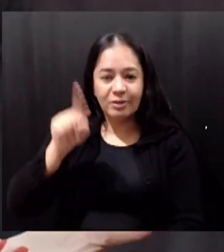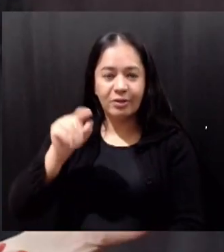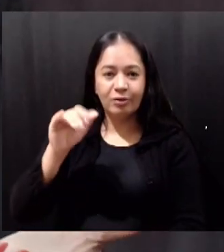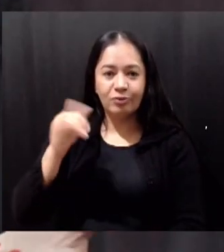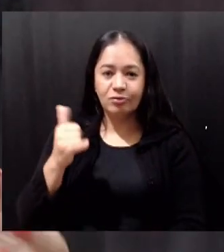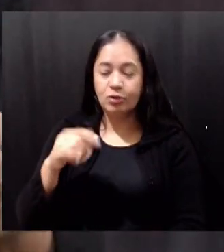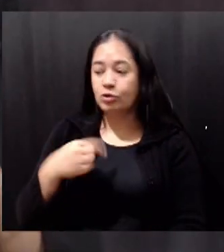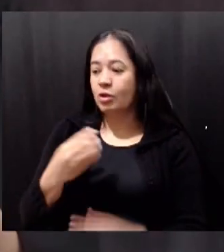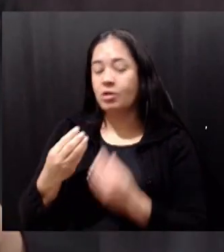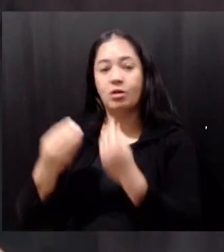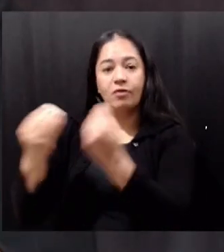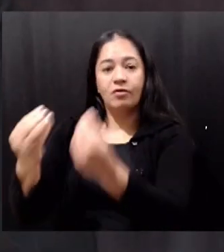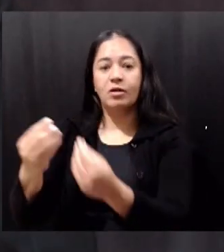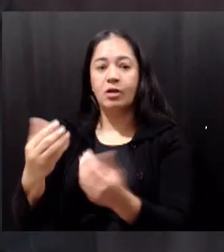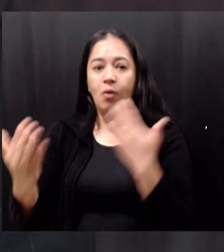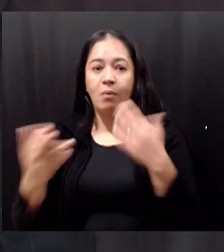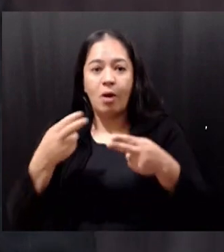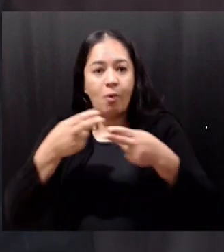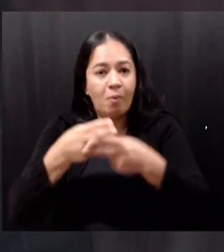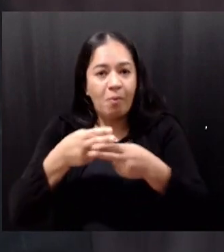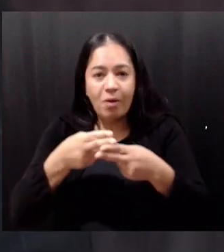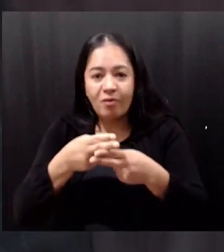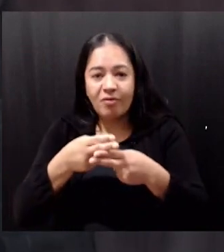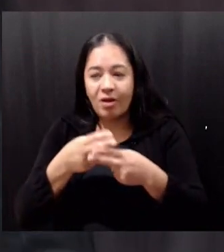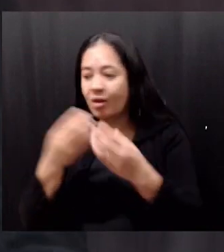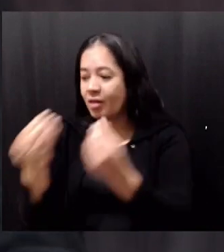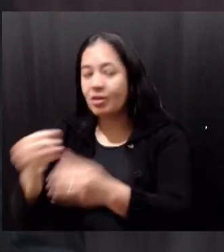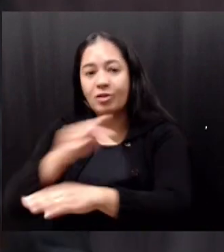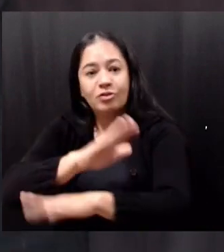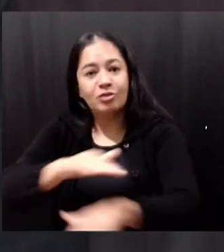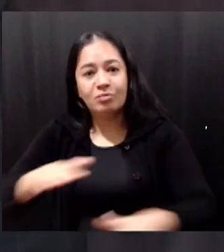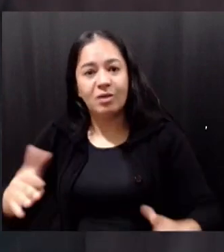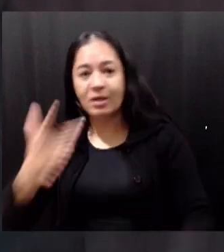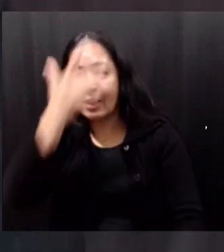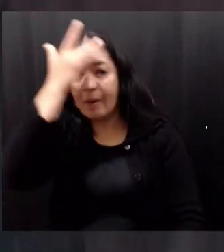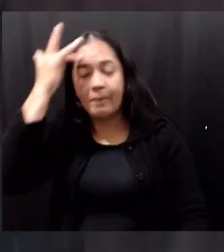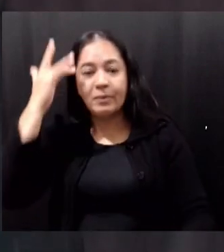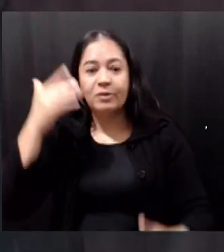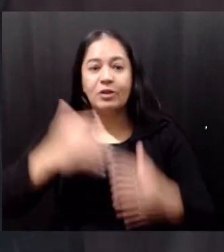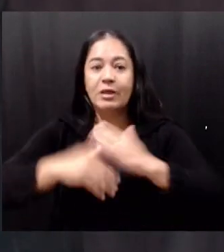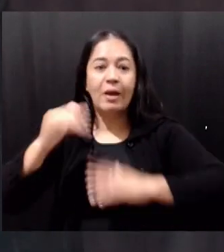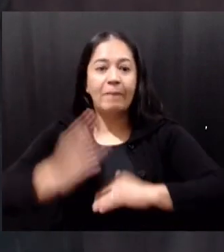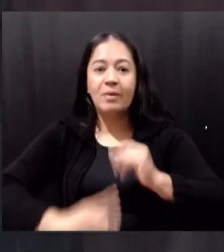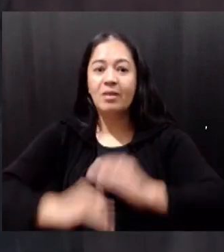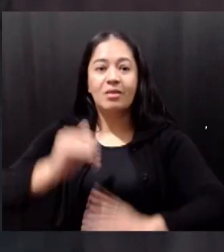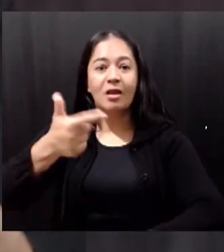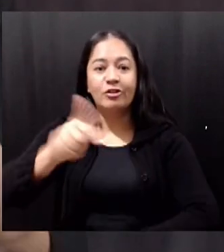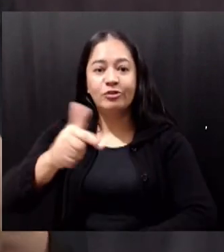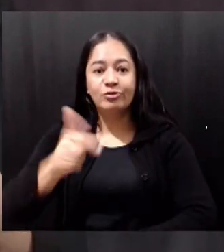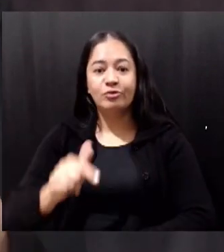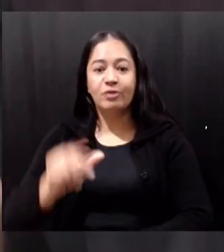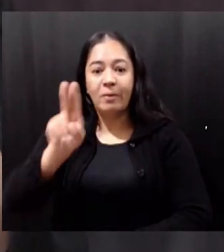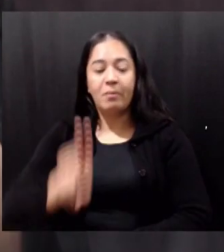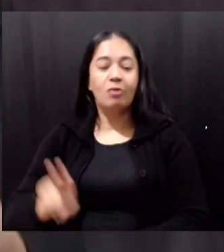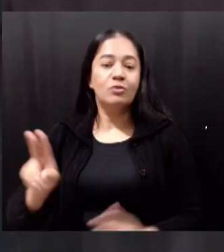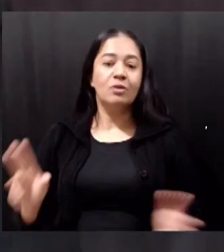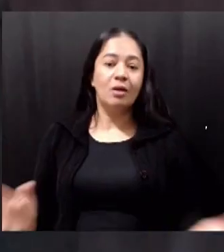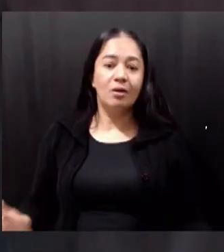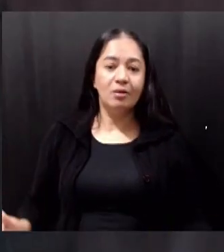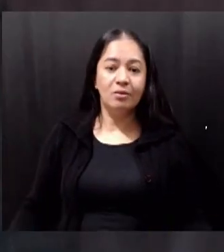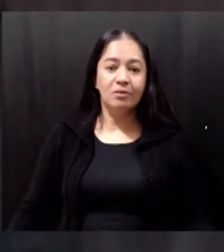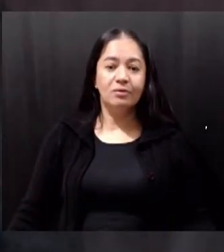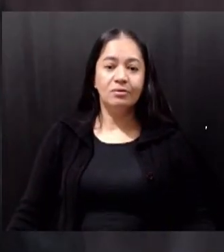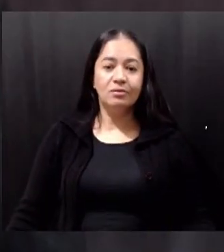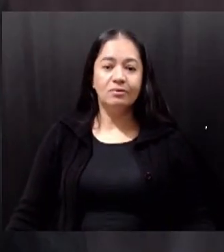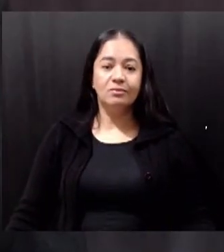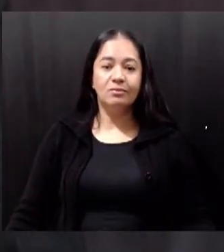de corte na mão de Que uma não tem pessoa habilidade. que não tem habilidade para usá-la. Uhum. E aí esse uso vai